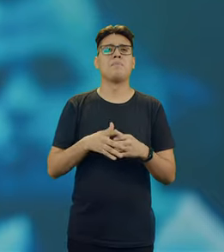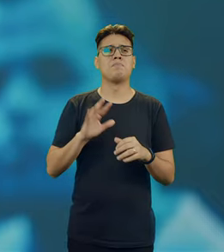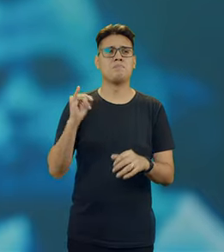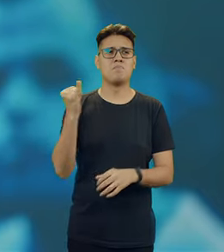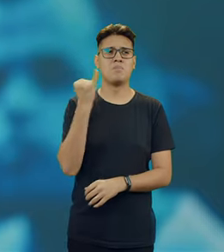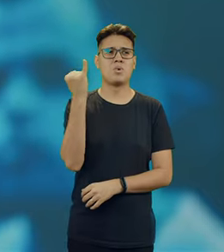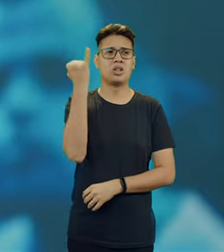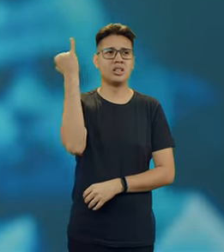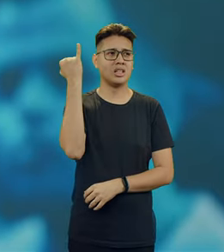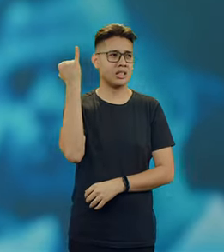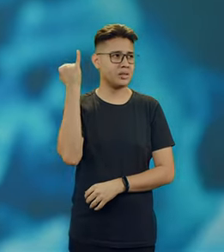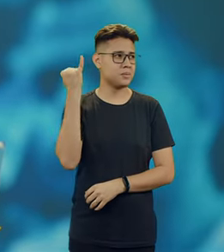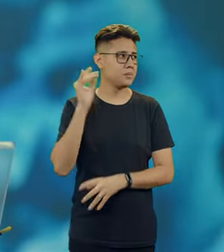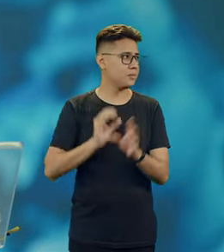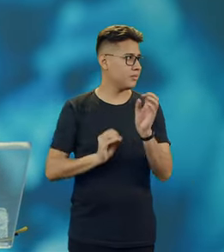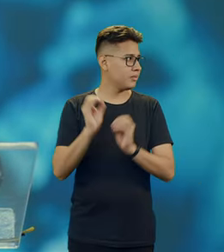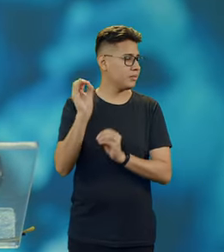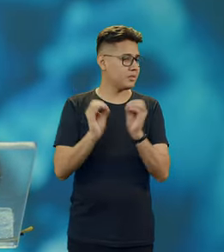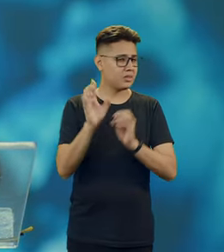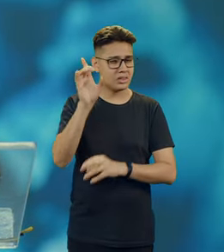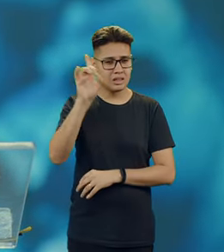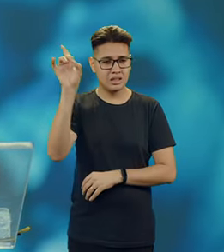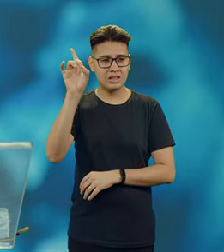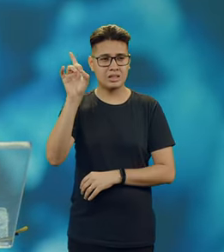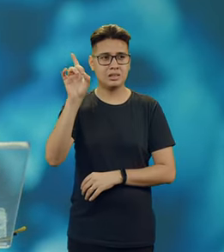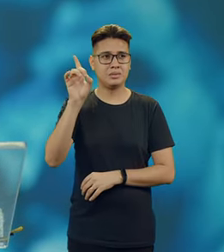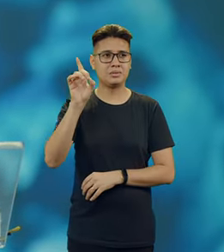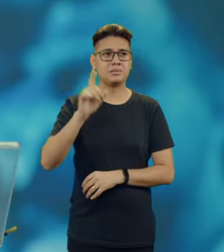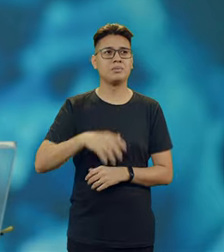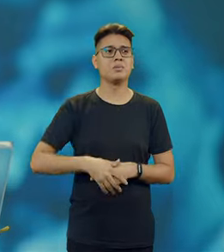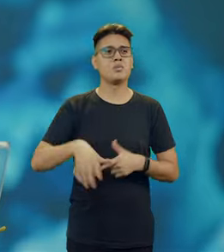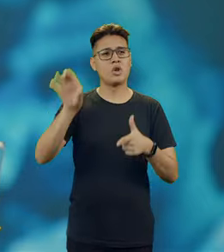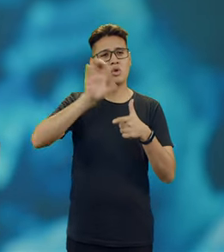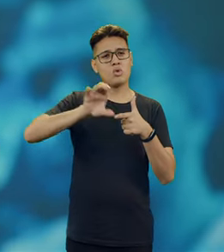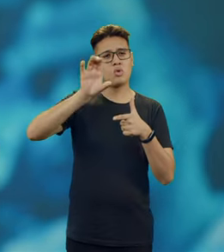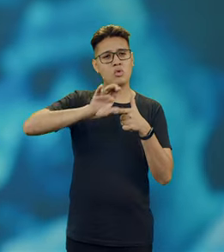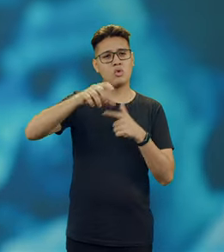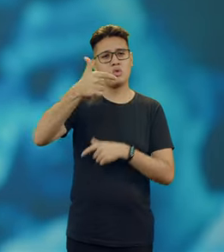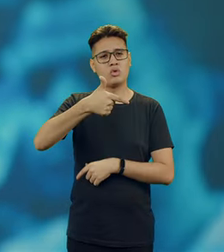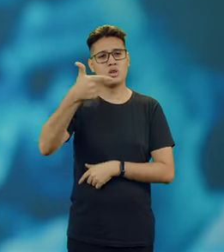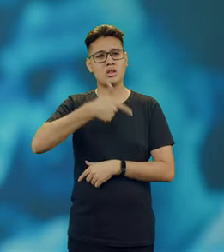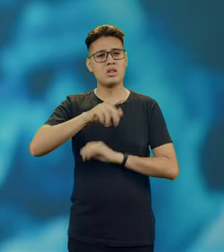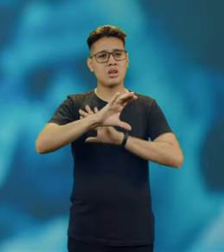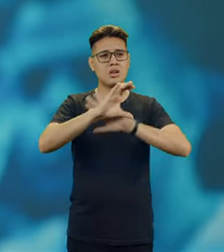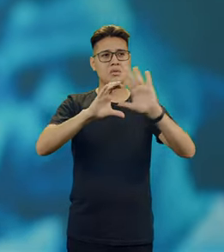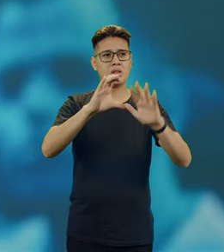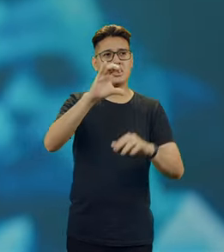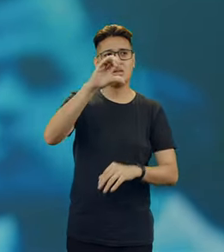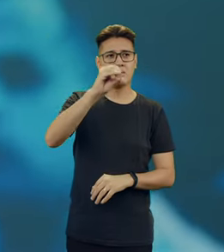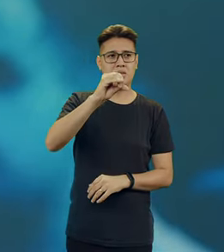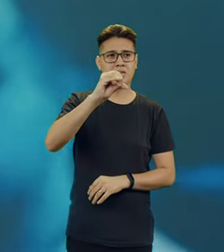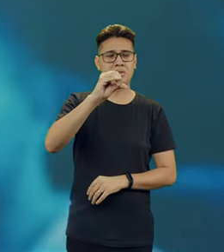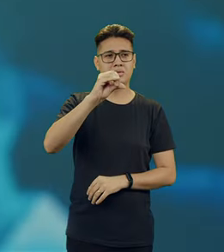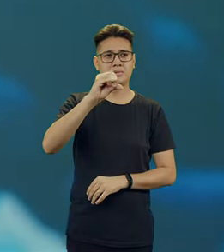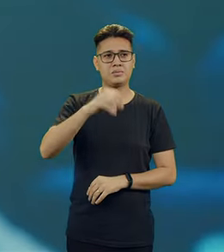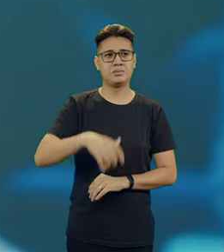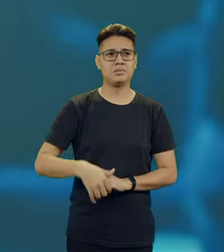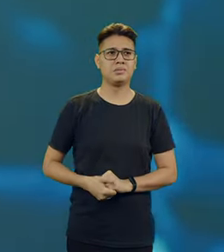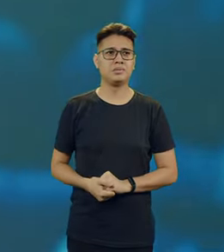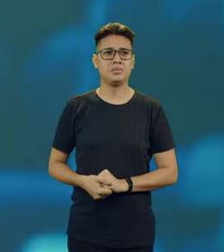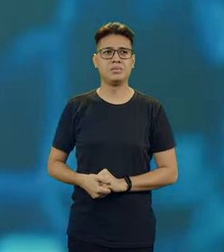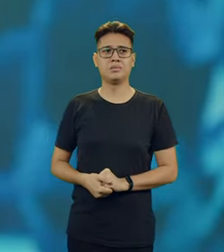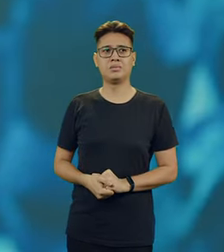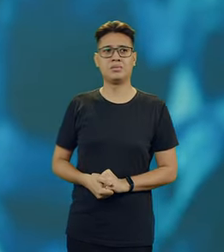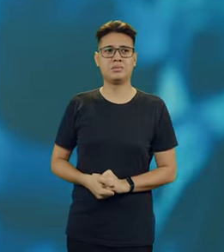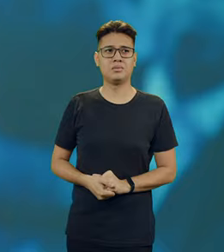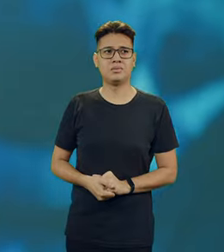Paulo, em 2 Coríntios, capítulo 9, ele elogia uma igreja, a igreja